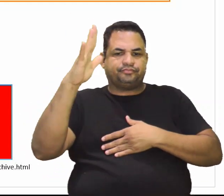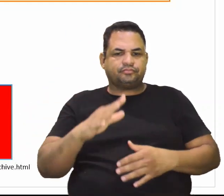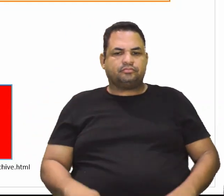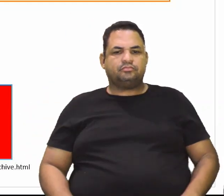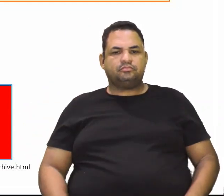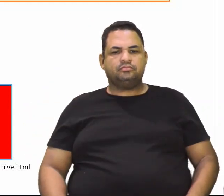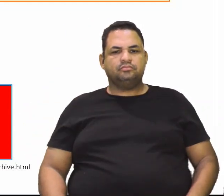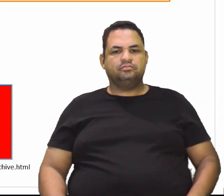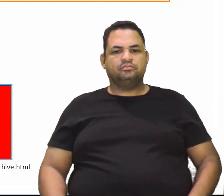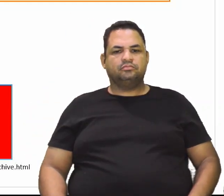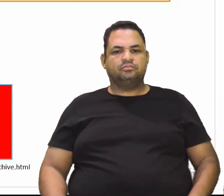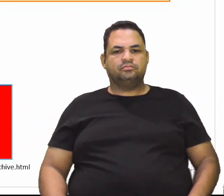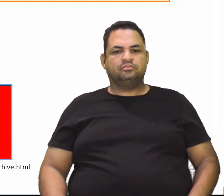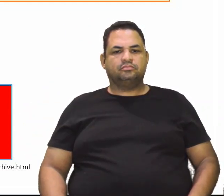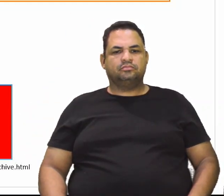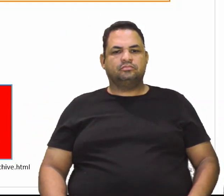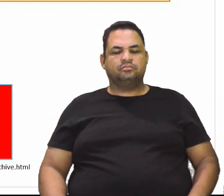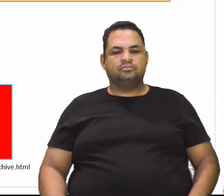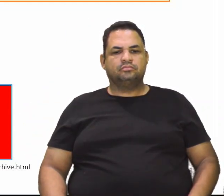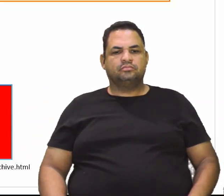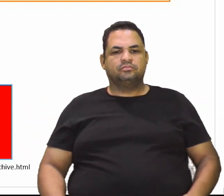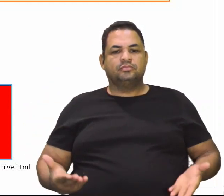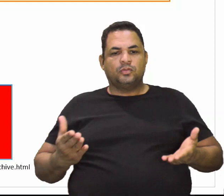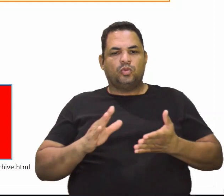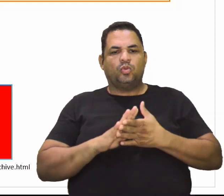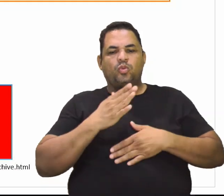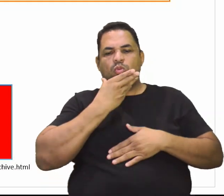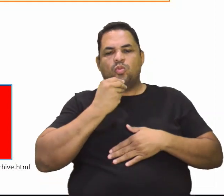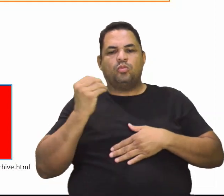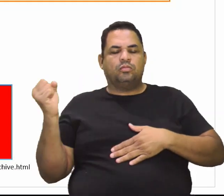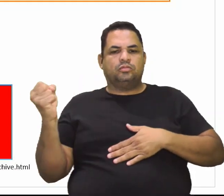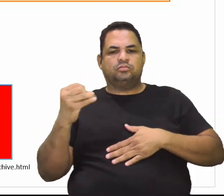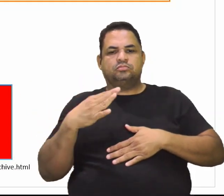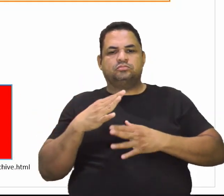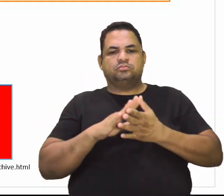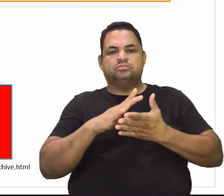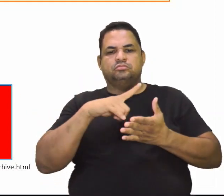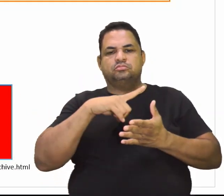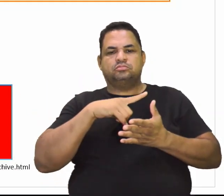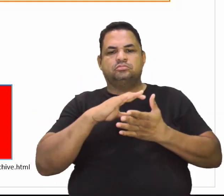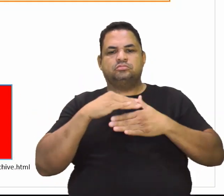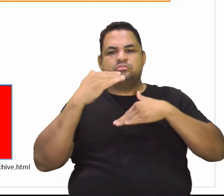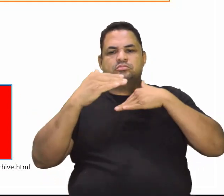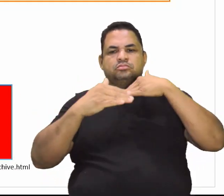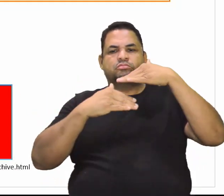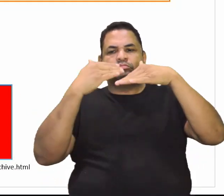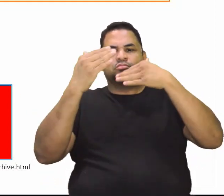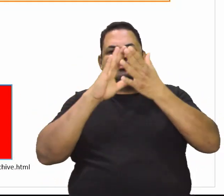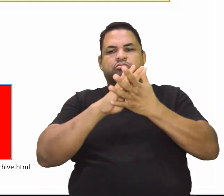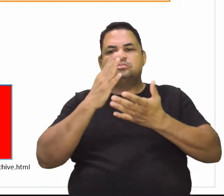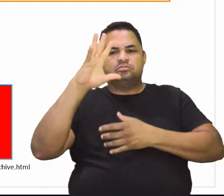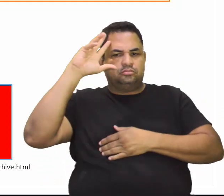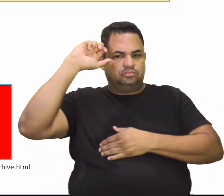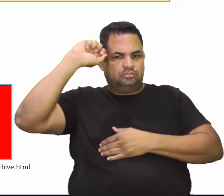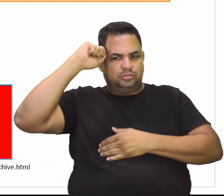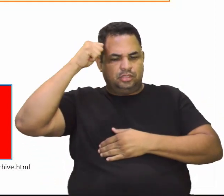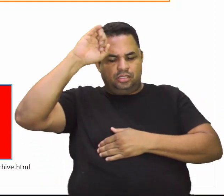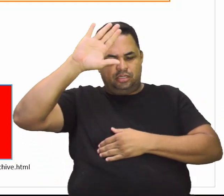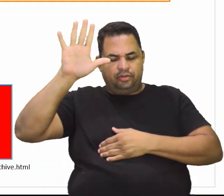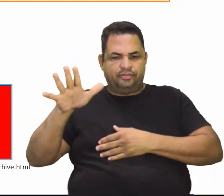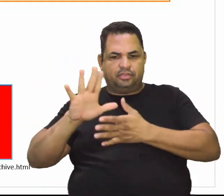entrou foi o Homo sapiens. O homem moderno migrou para a América por ter se desenvolvido na África, na Ásia e na